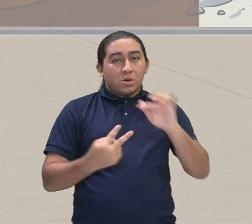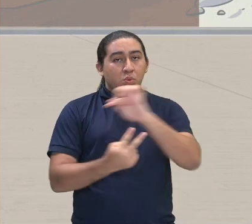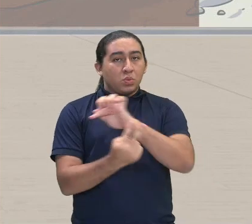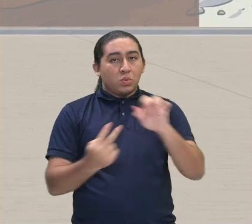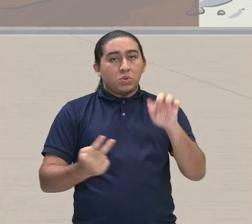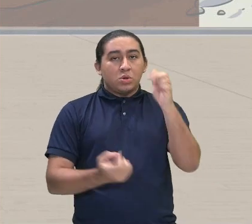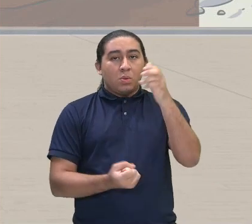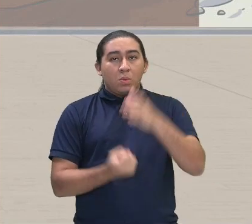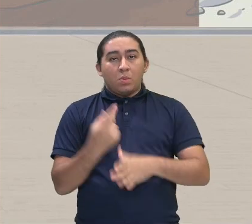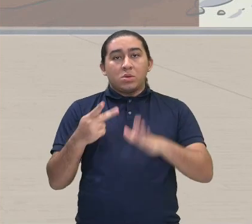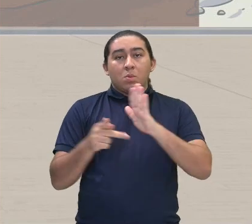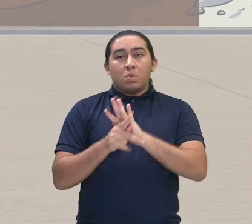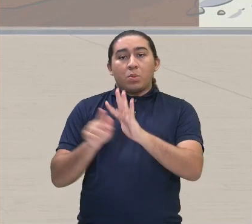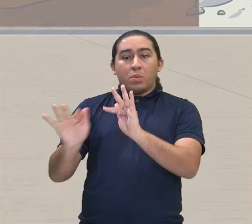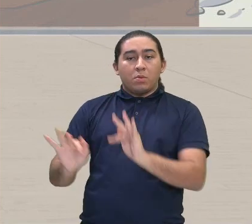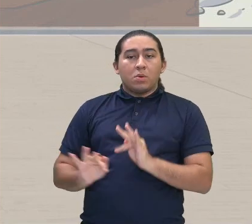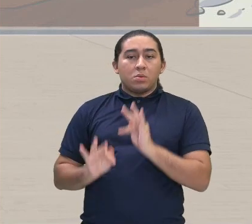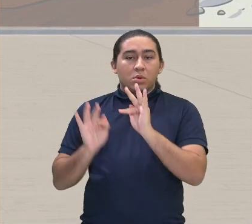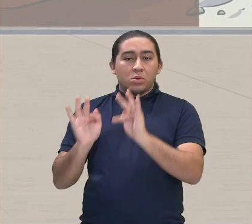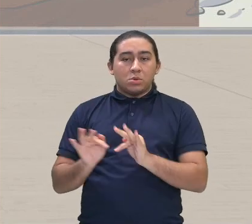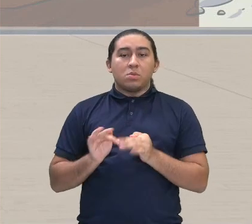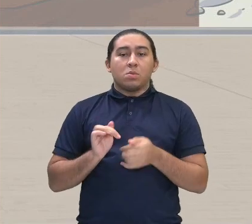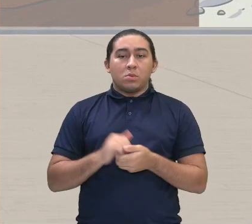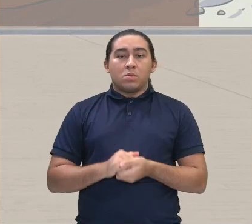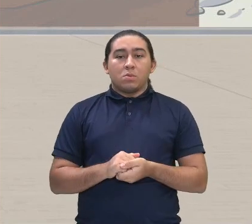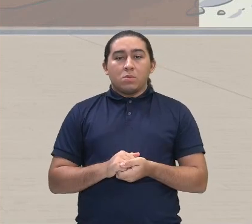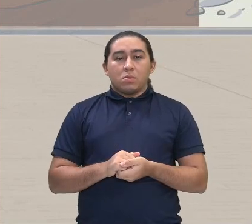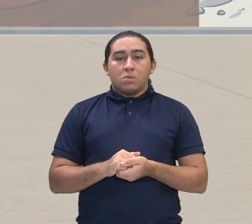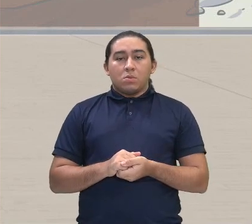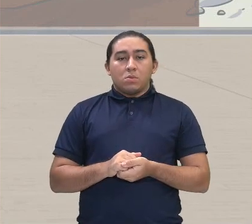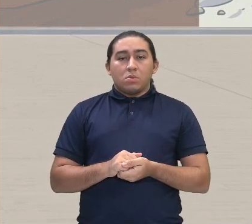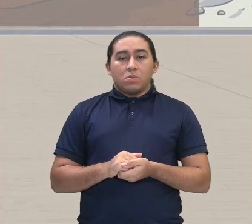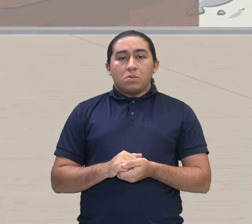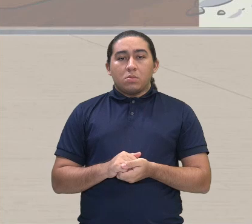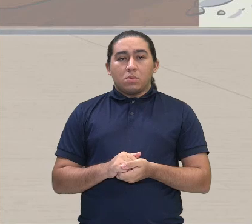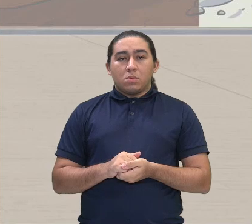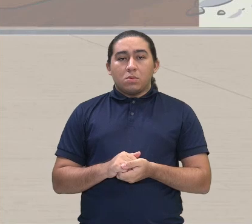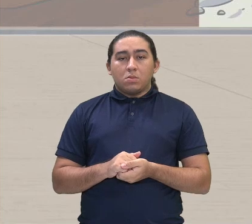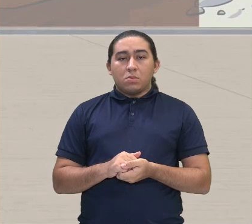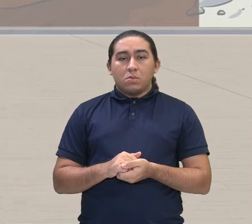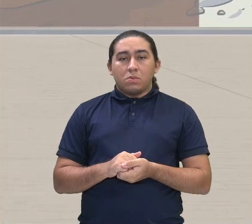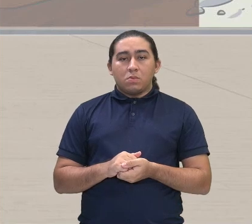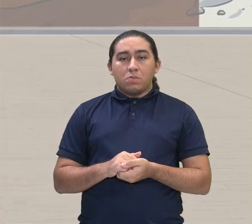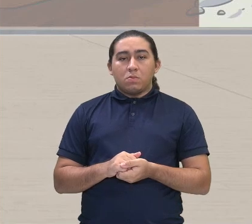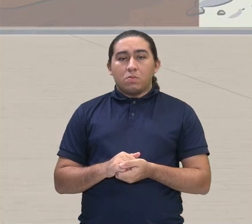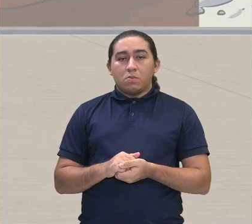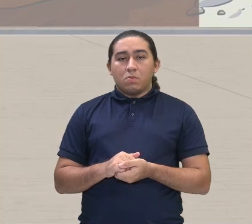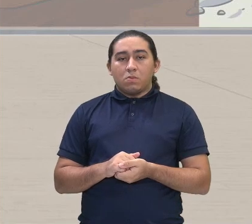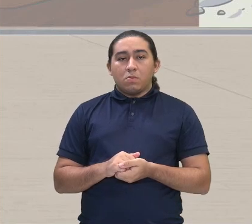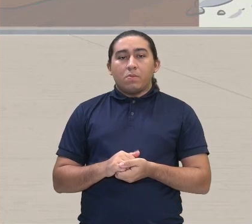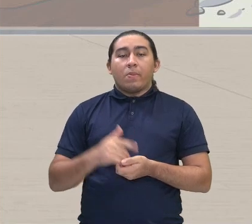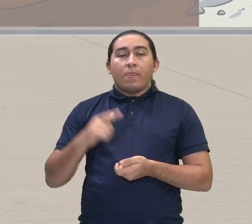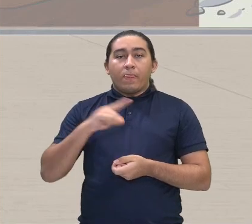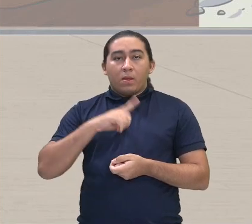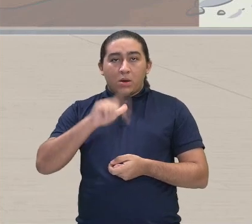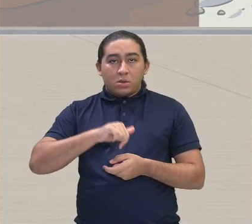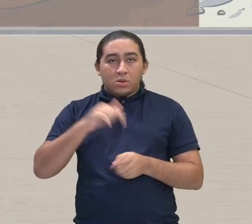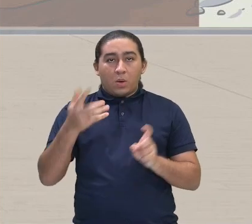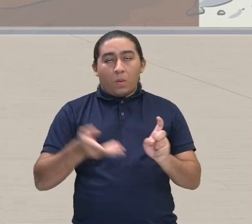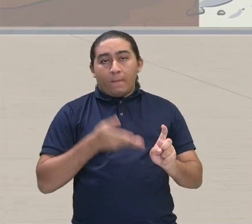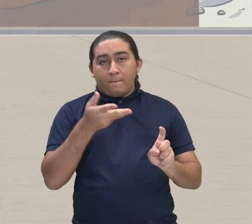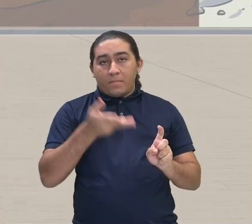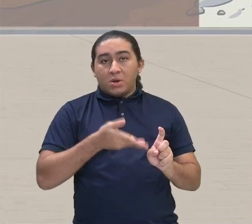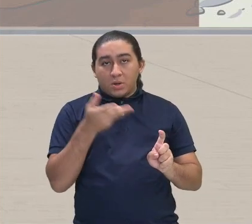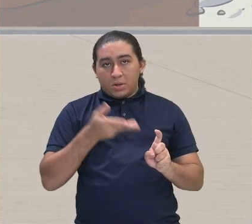formação do feudalismo. Então, enquanto do comitatus gera essa questão da cerimônia de homenagem, do juramento